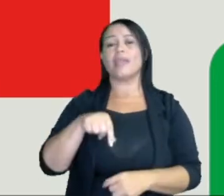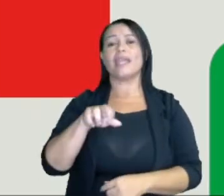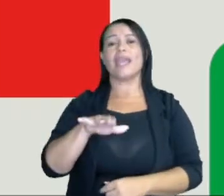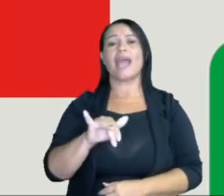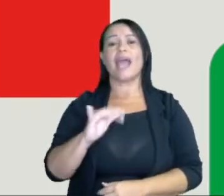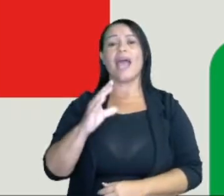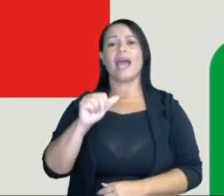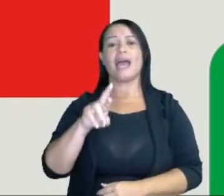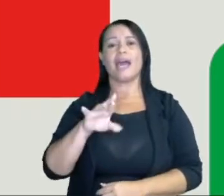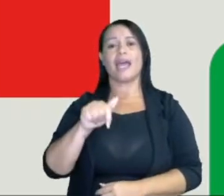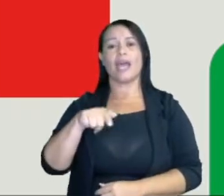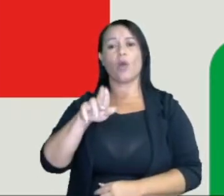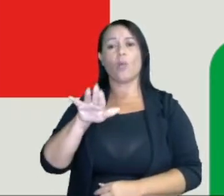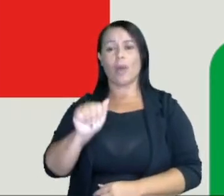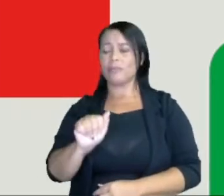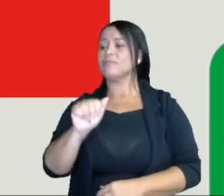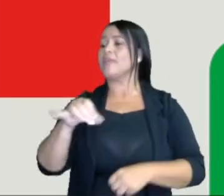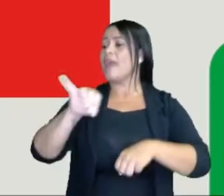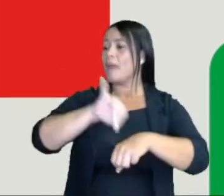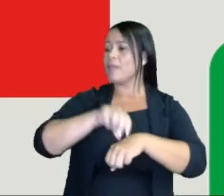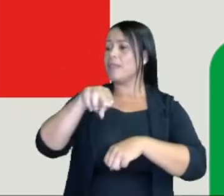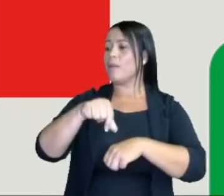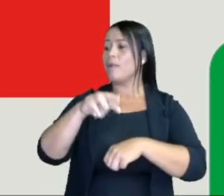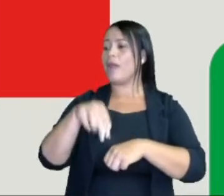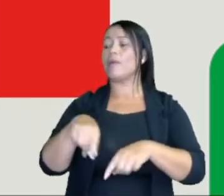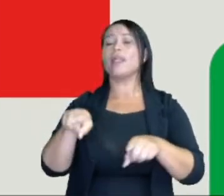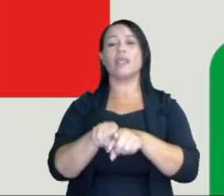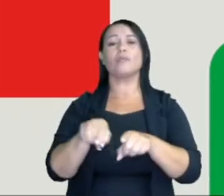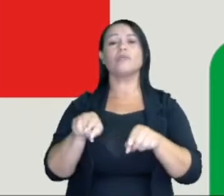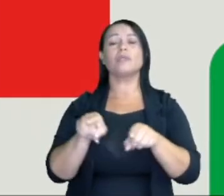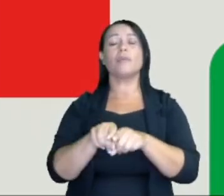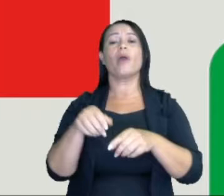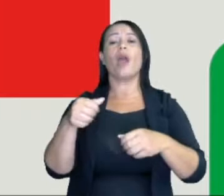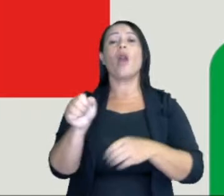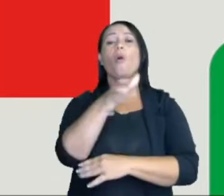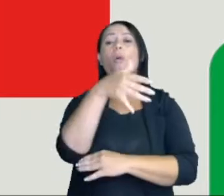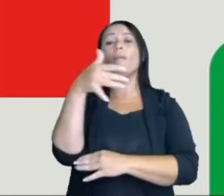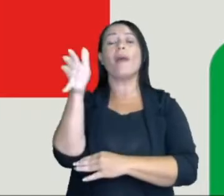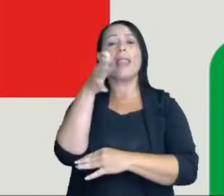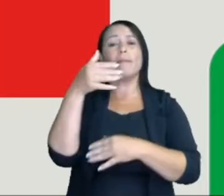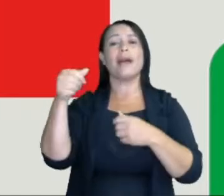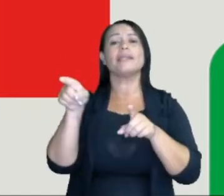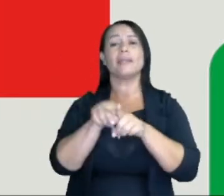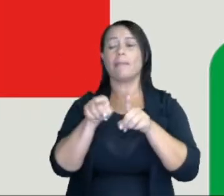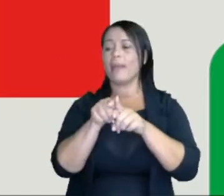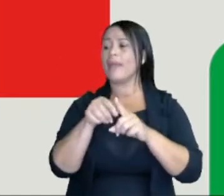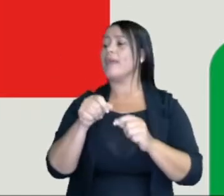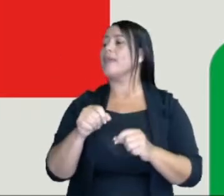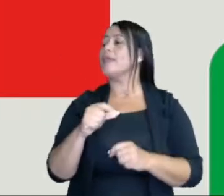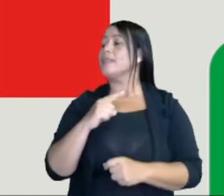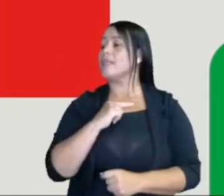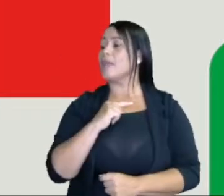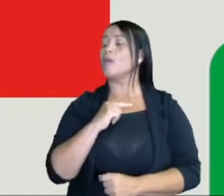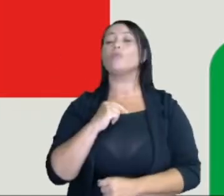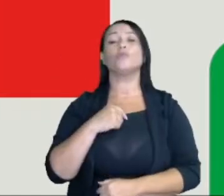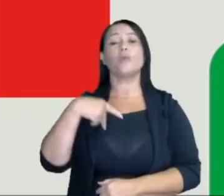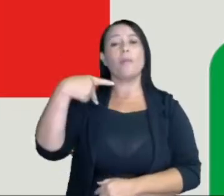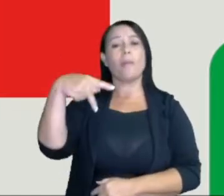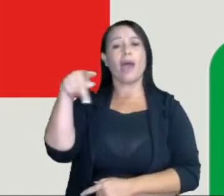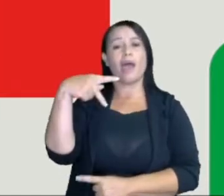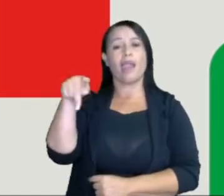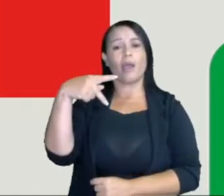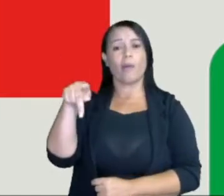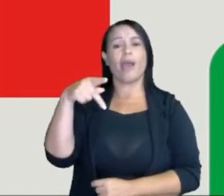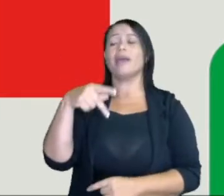Nicarágua, que a capital é Manágua. Panamá, com a capital de Ciudad de Panamá. Paraguai, que a capital